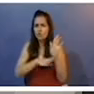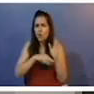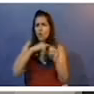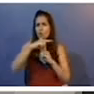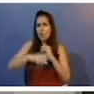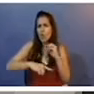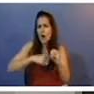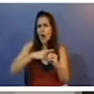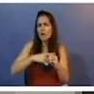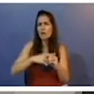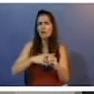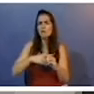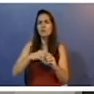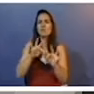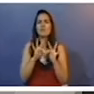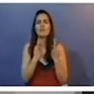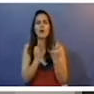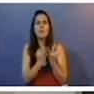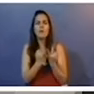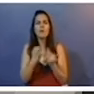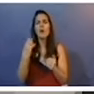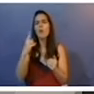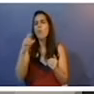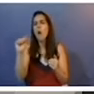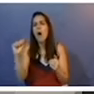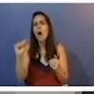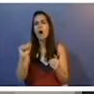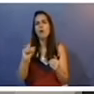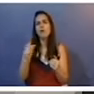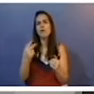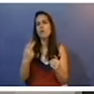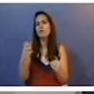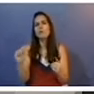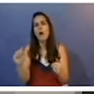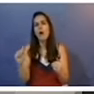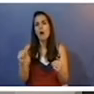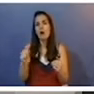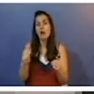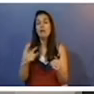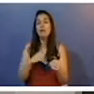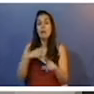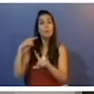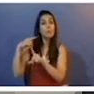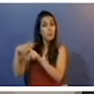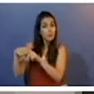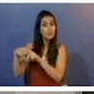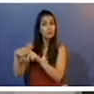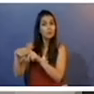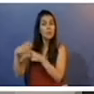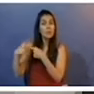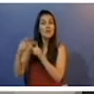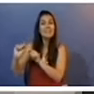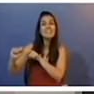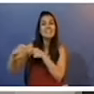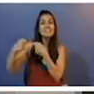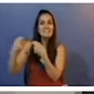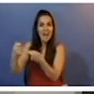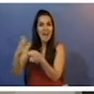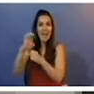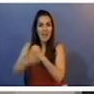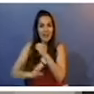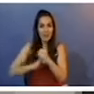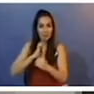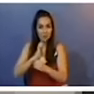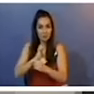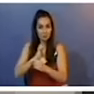1A, 2A, 3A, eles têm a carga positiva porque eles doam os elétrons e eles